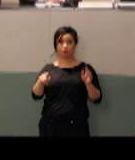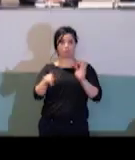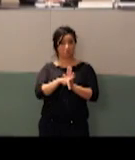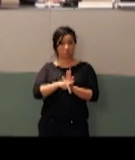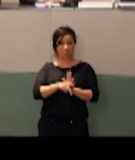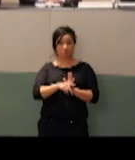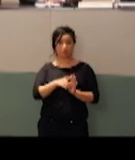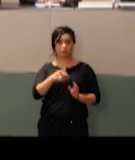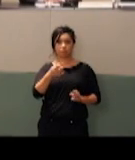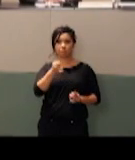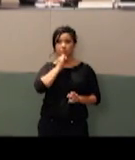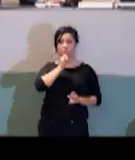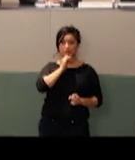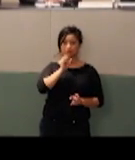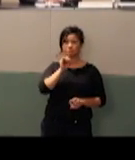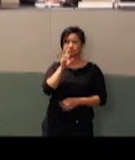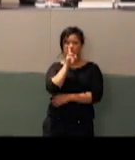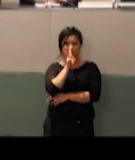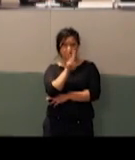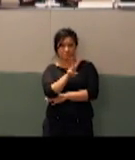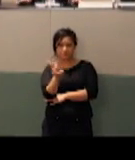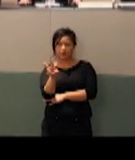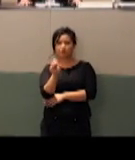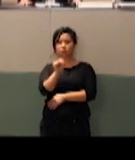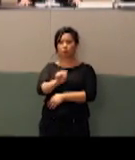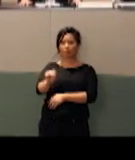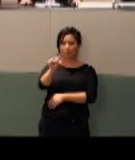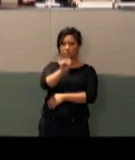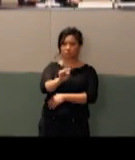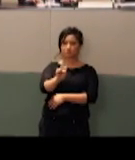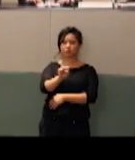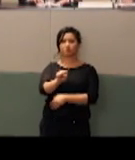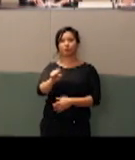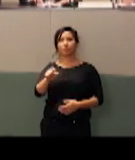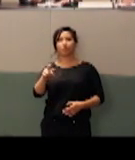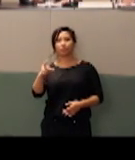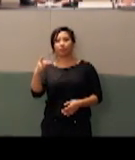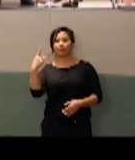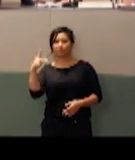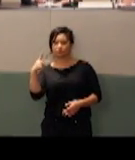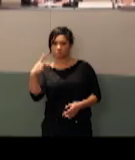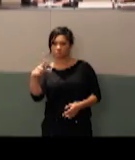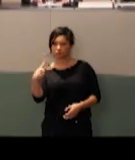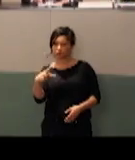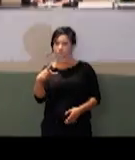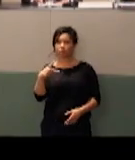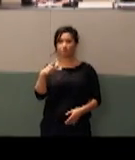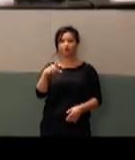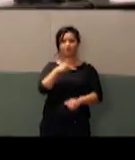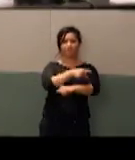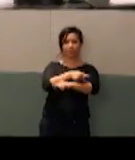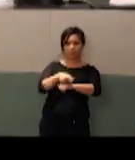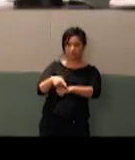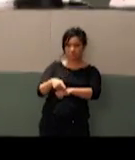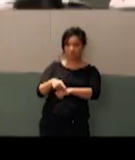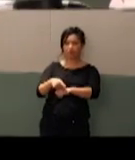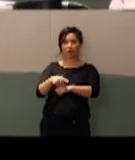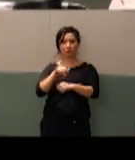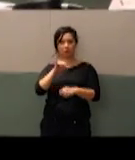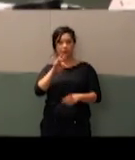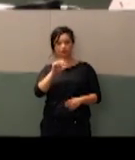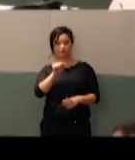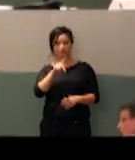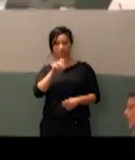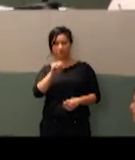aqui de Sobradinho, Planaltina, e essa região que abrange, inclusive, Itapuã e Paranoá, nós vamos ver que a